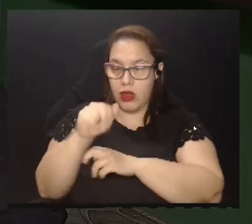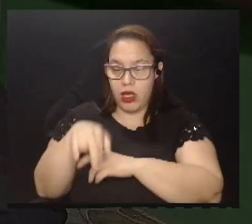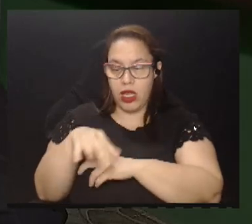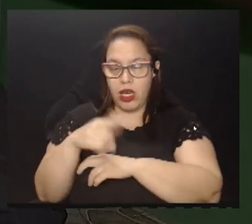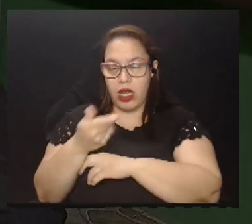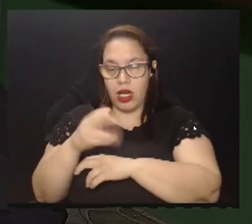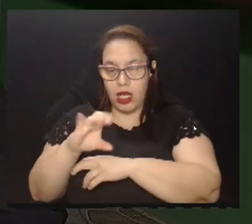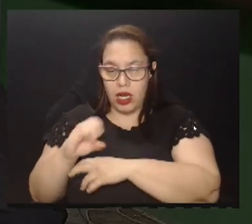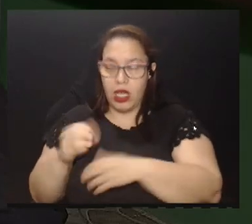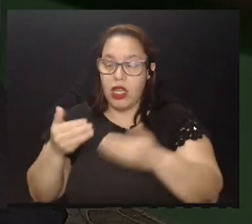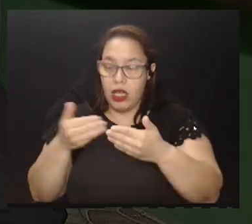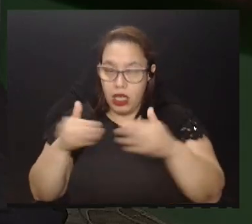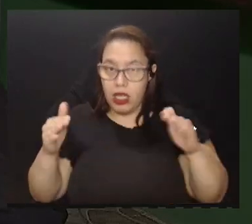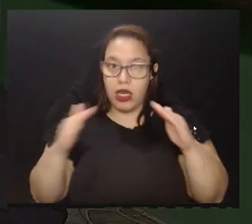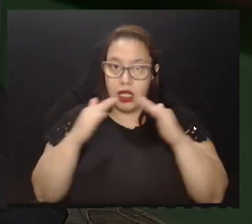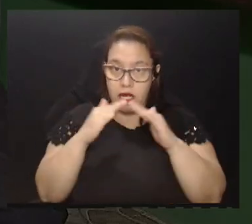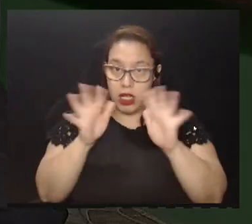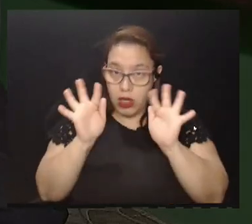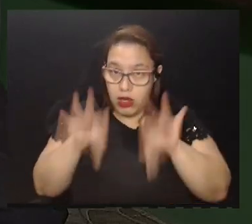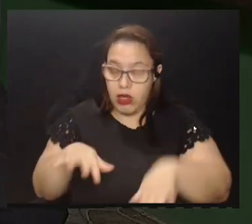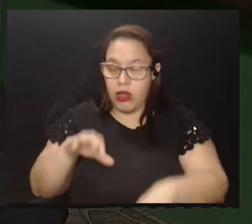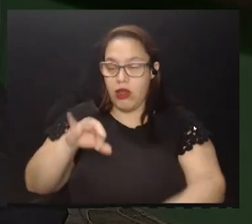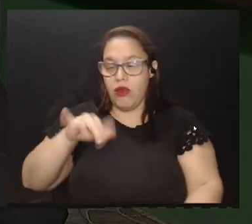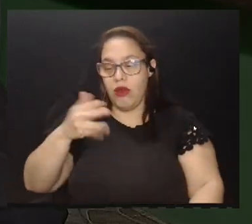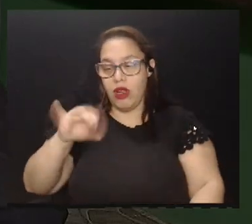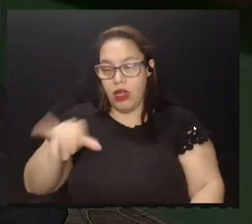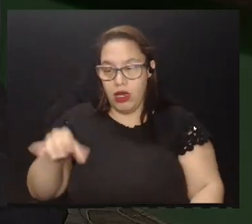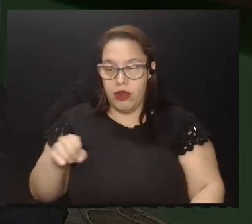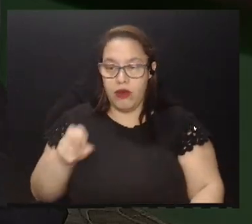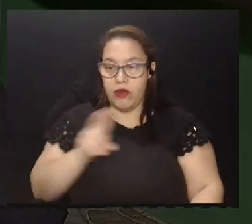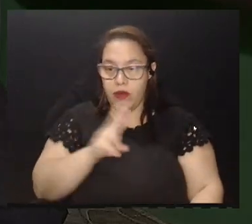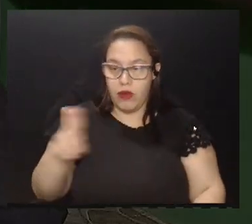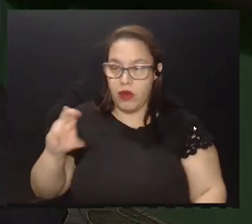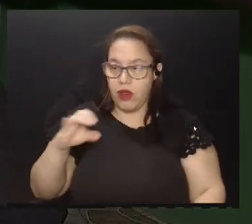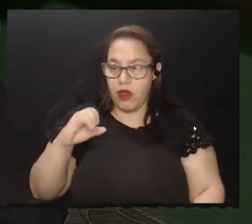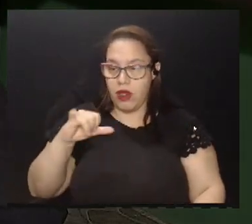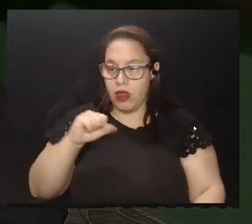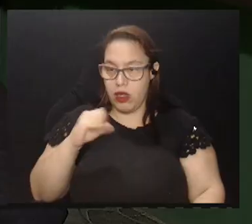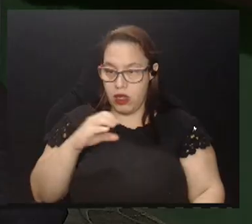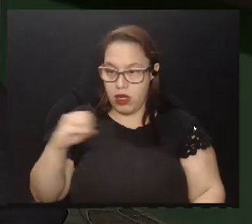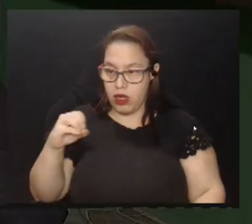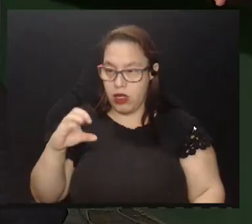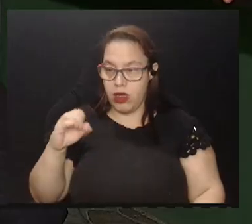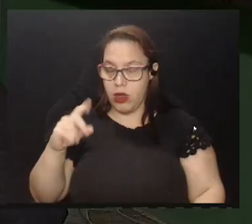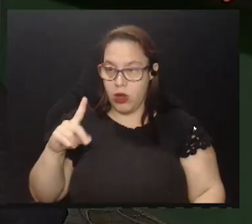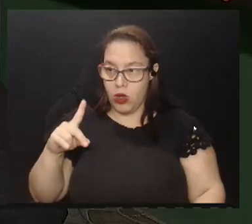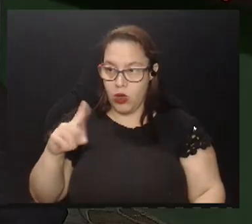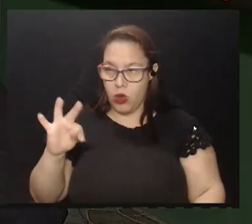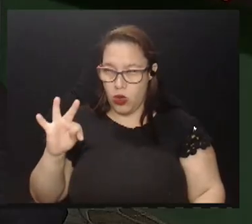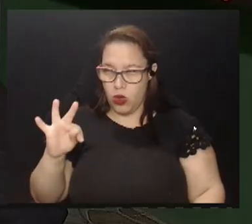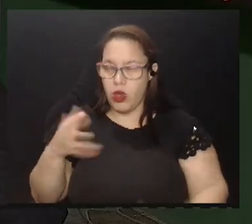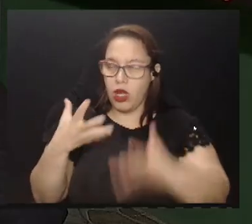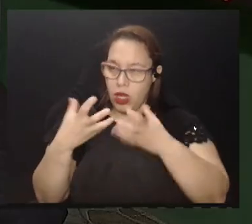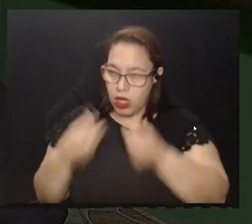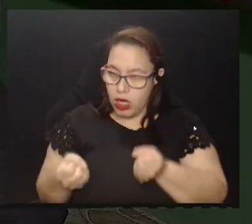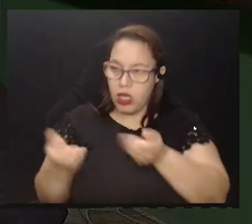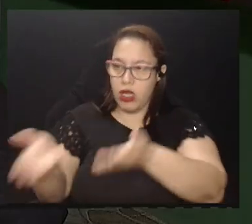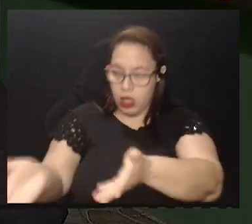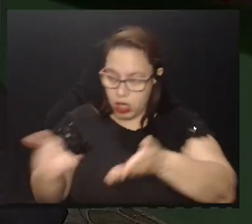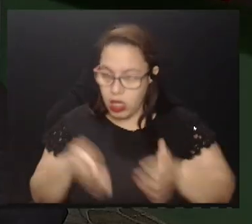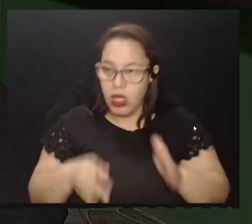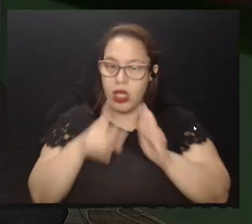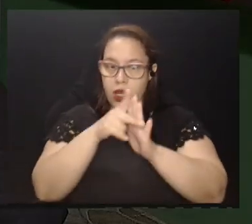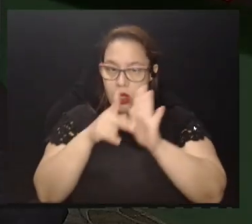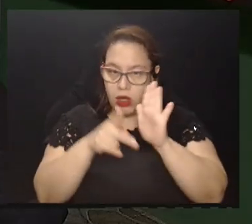de finalização aqui, chamada Cisco Post, na qual a gente acolhe e recebe projetos, principalmente